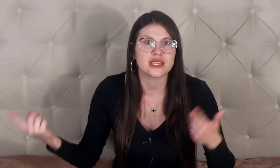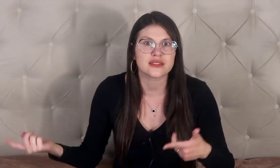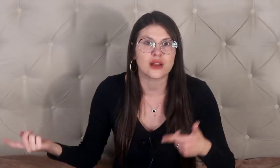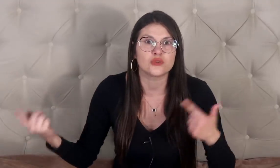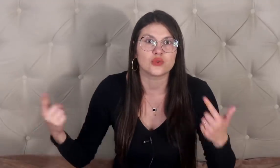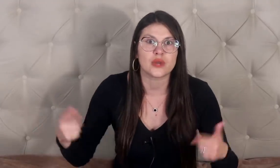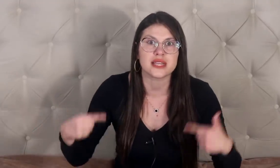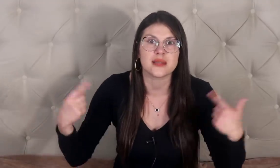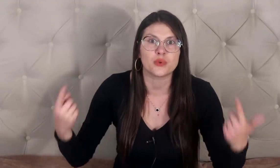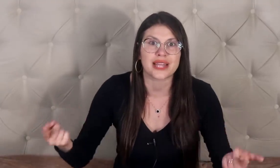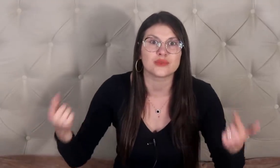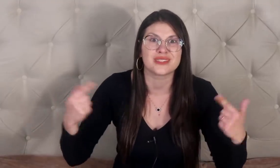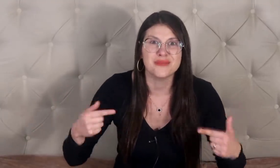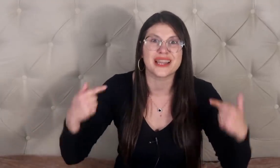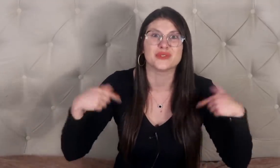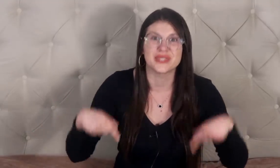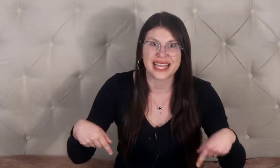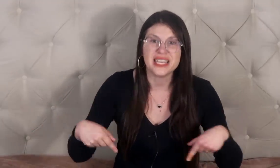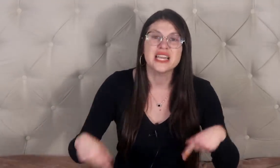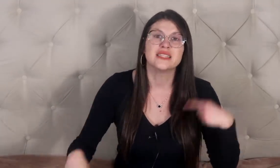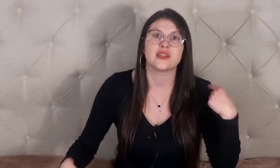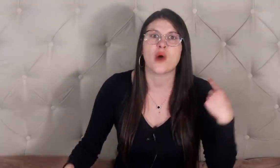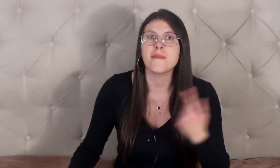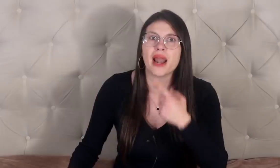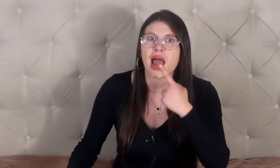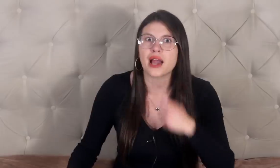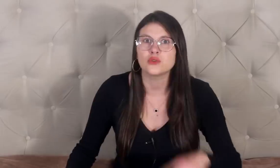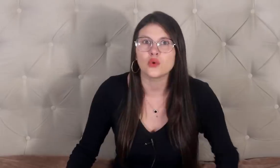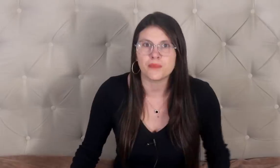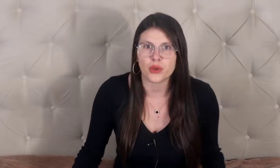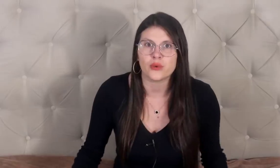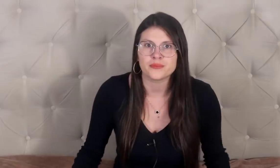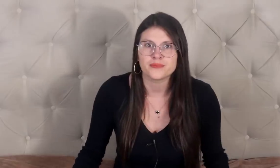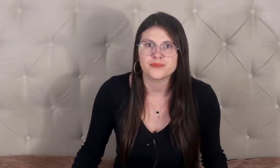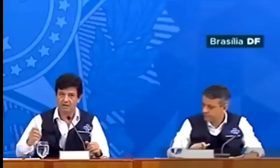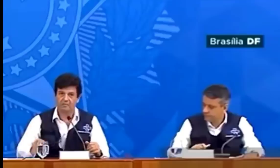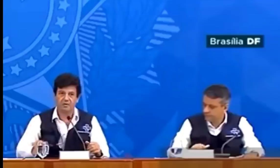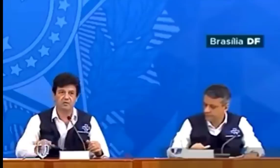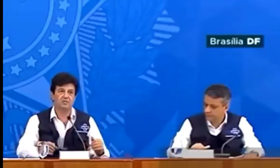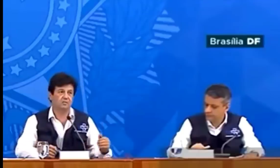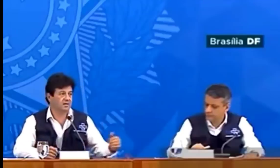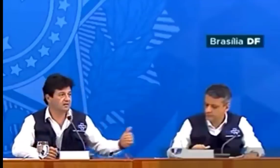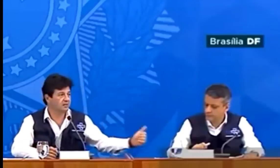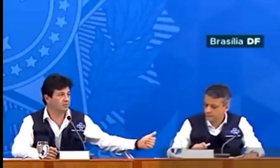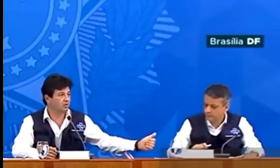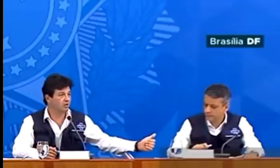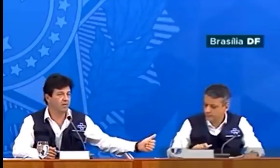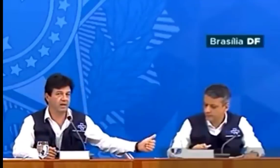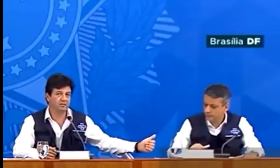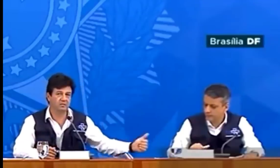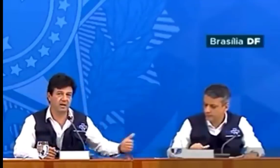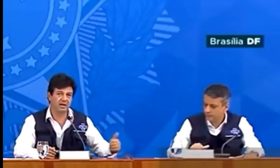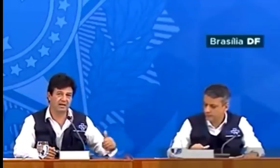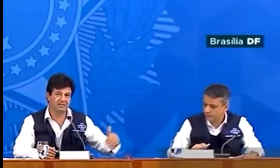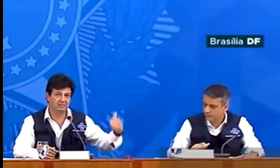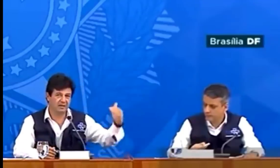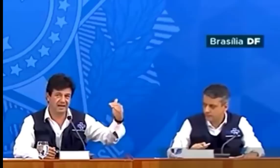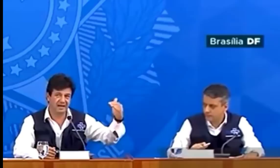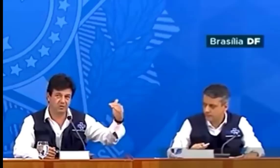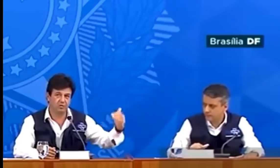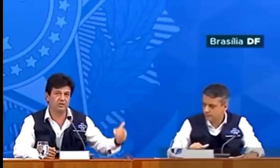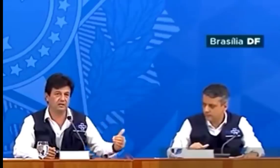acatado a sugestão de um ex-deputado também do DEM, seu Abelardo Lupion. Depois eu vou passar para o Roberto para